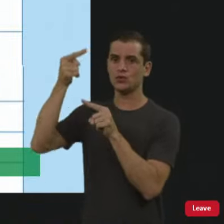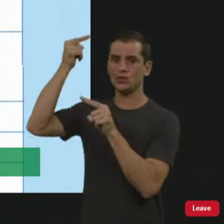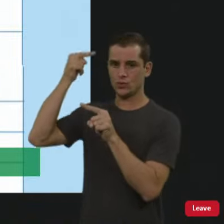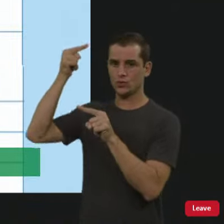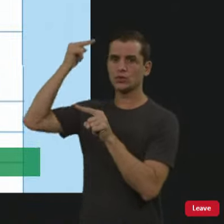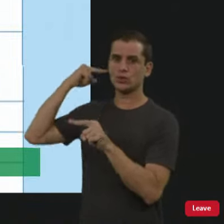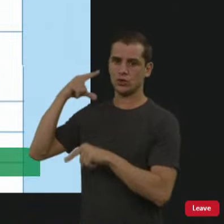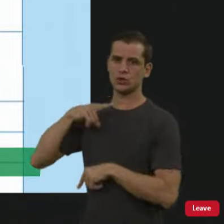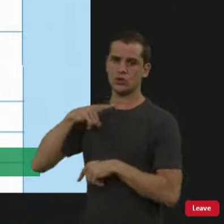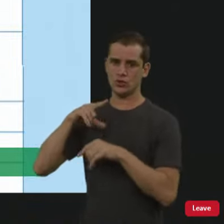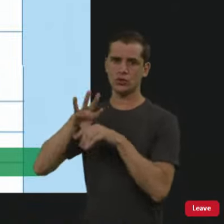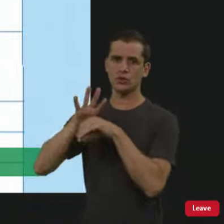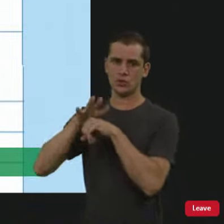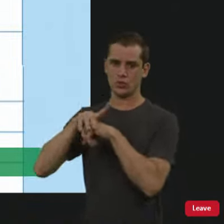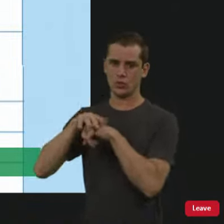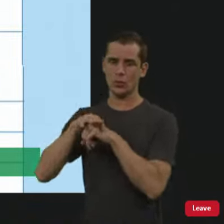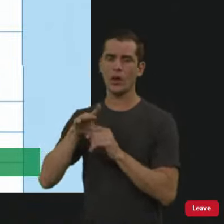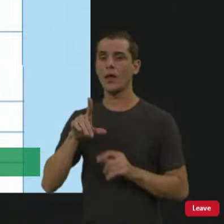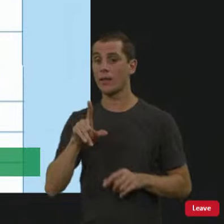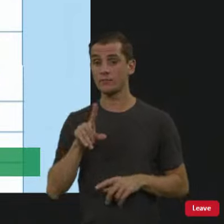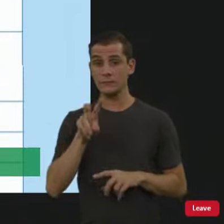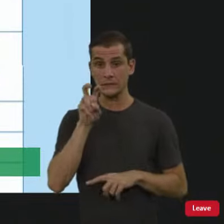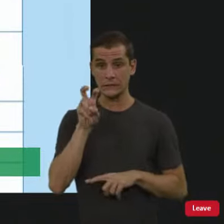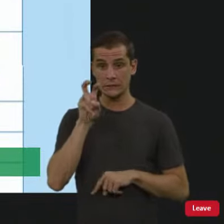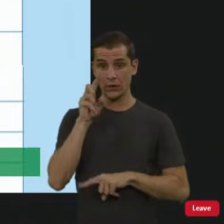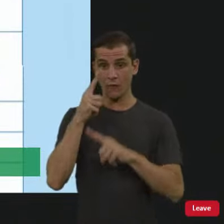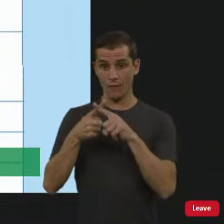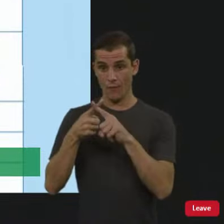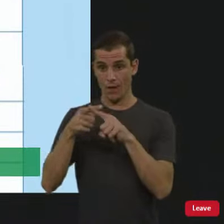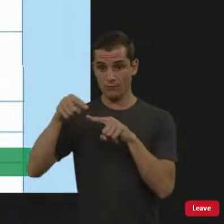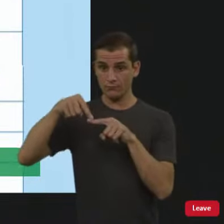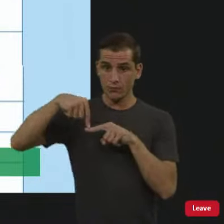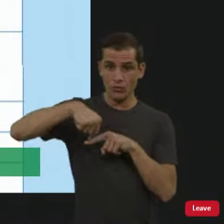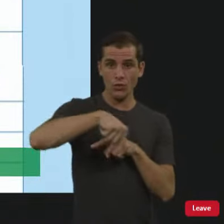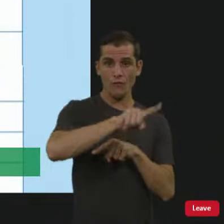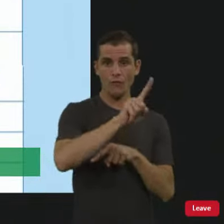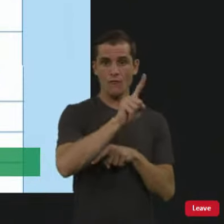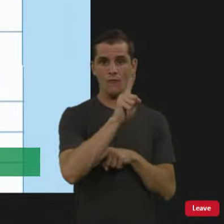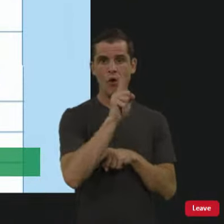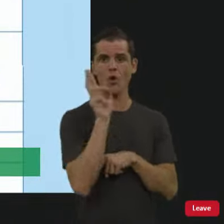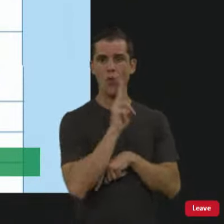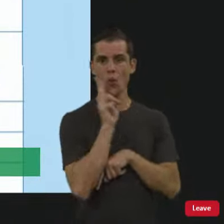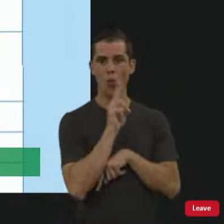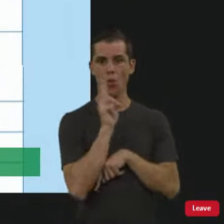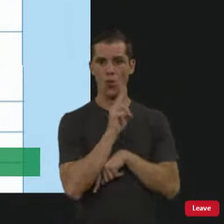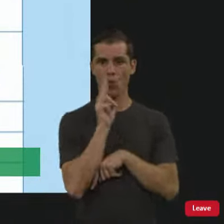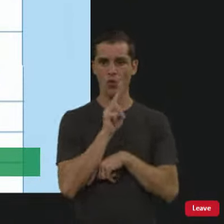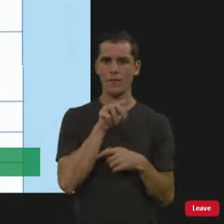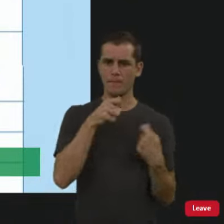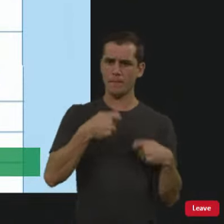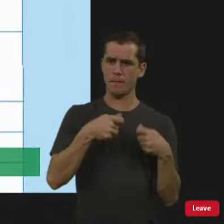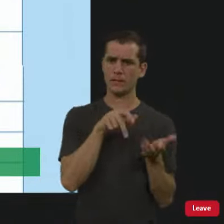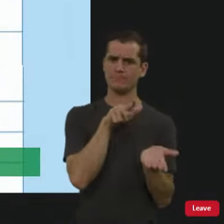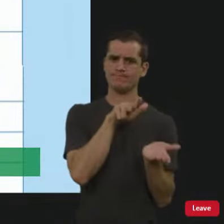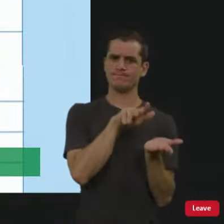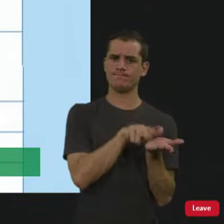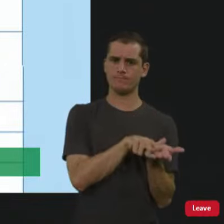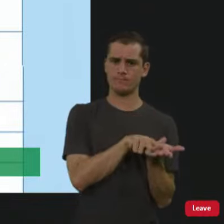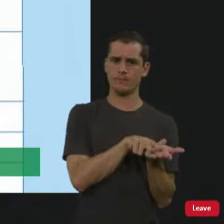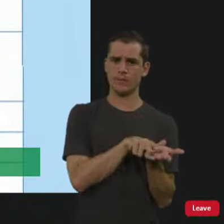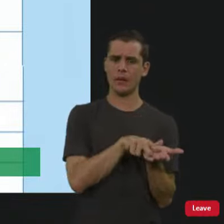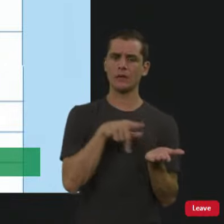menos 5 vezes eles foram à emergência, com hospitalizações até 2 vezes. Com